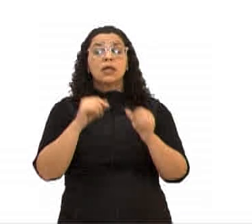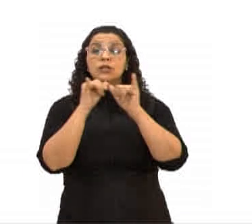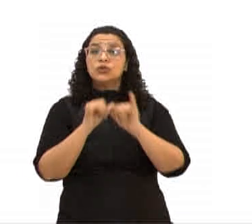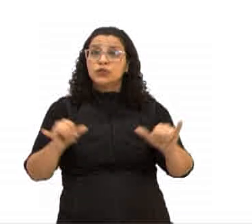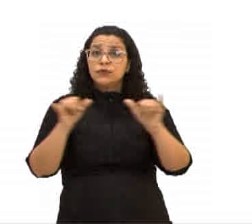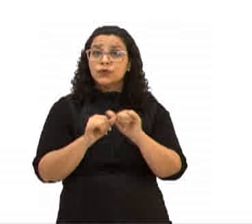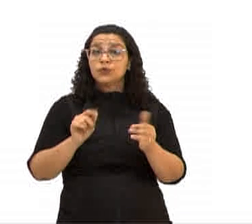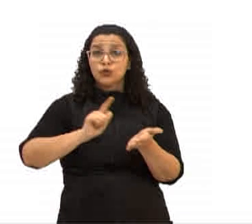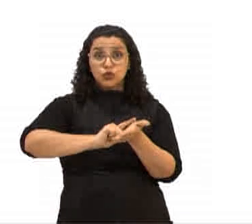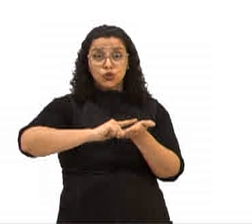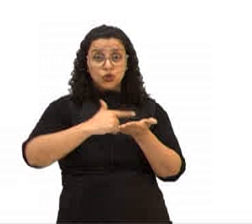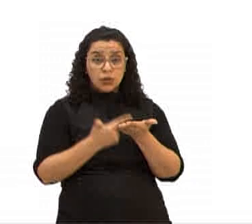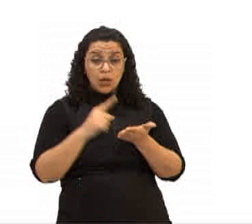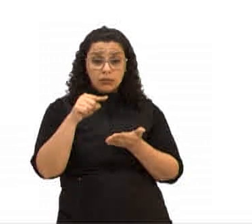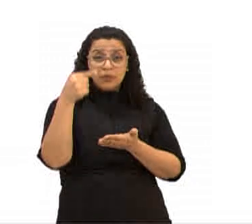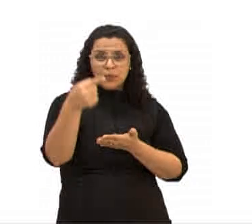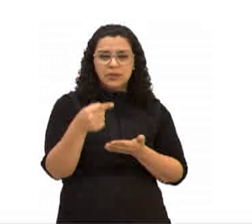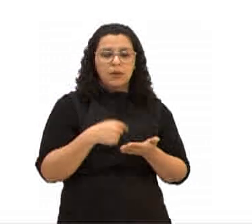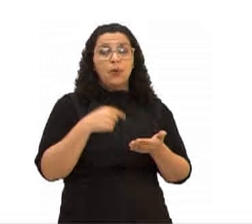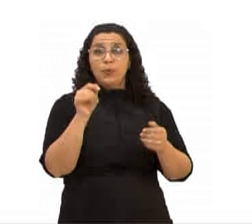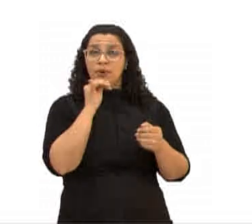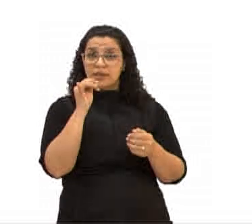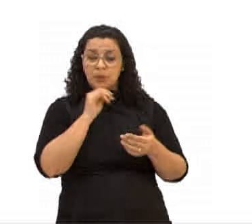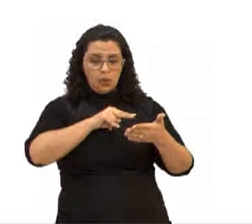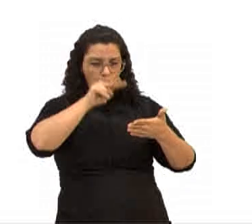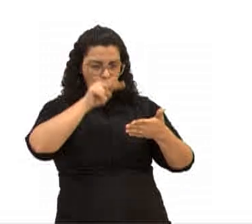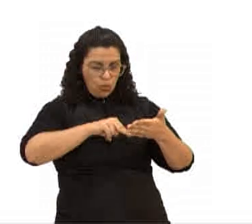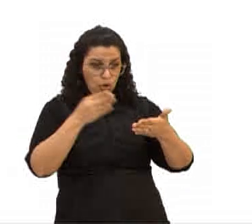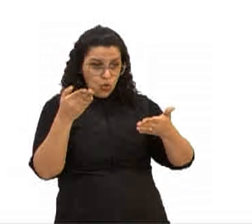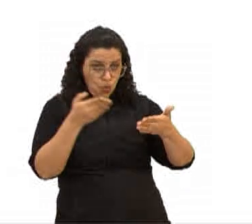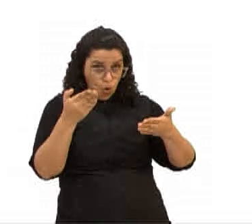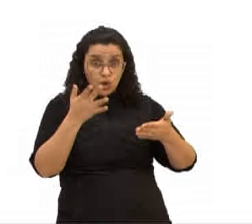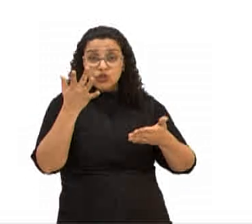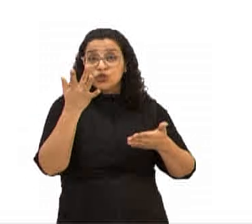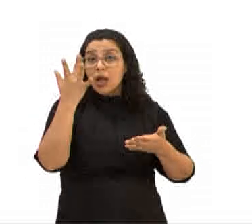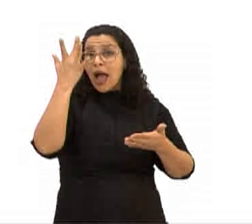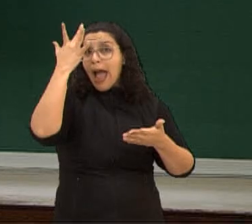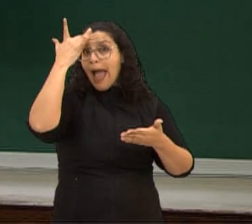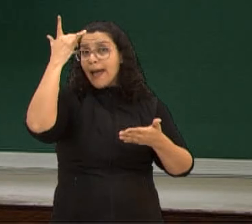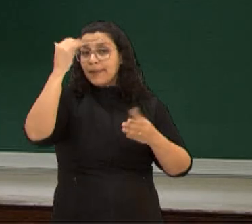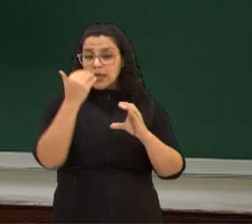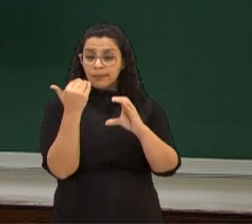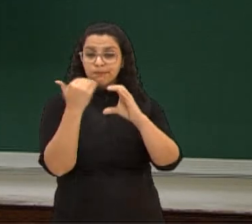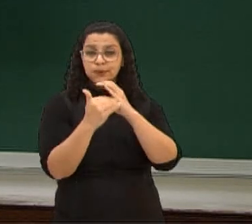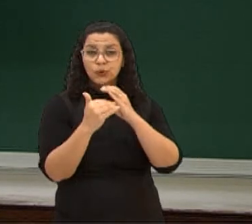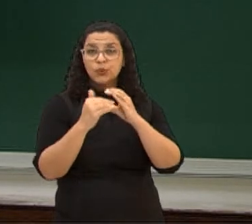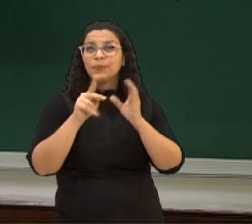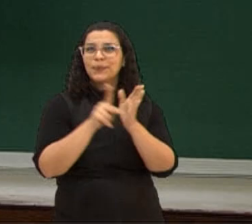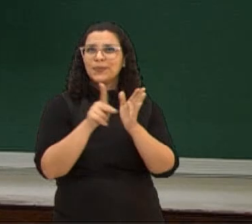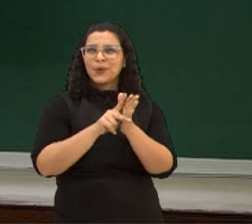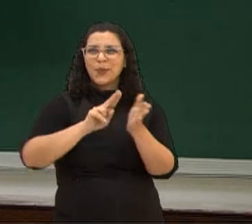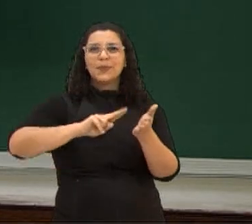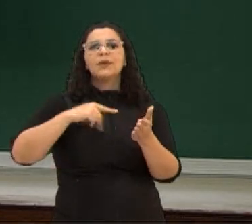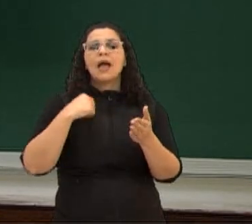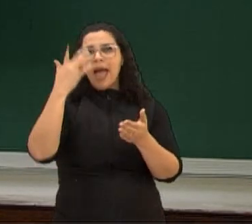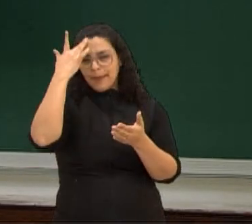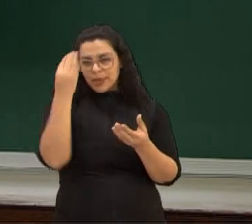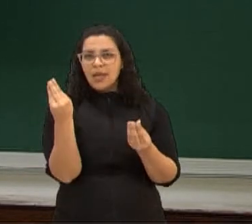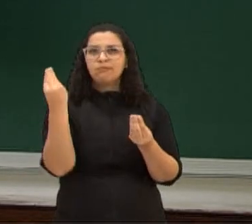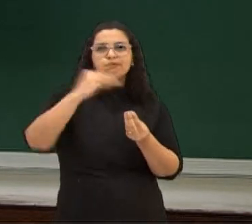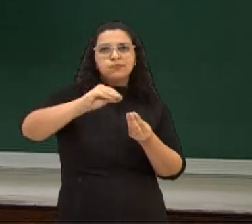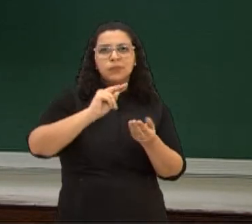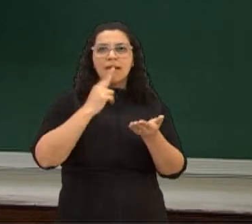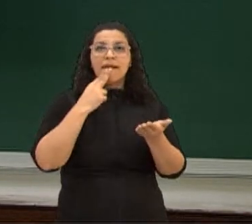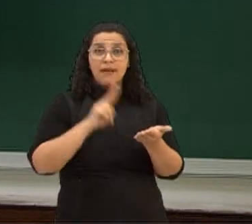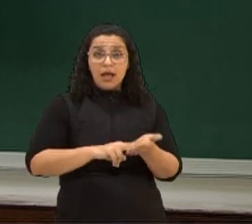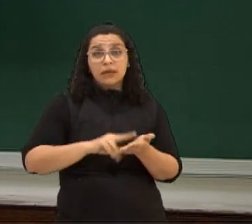publicada no periódico seguinte, lembra que eu acabei de falar isso para vocês? Em alguns casos é no próximo dia, no outro na próxima semana